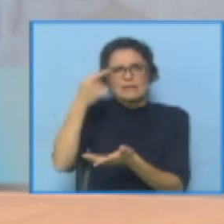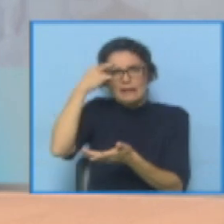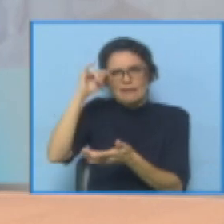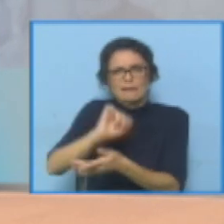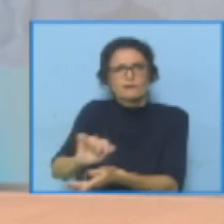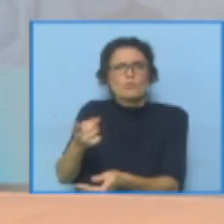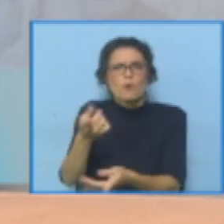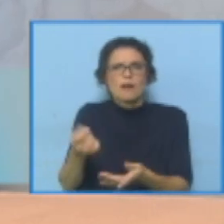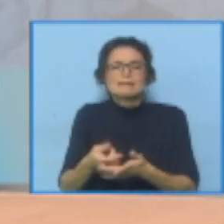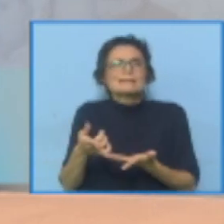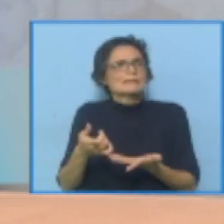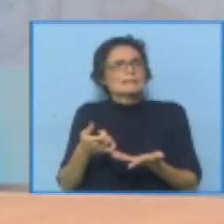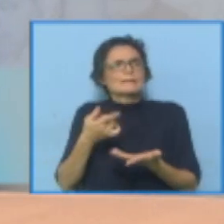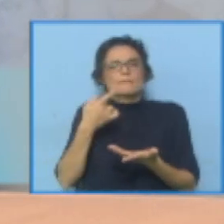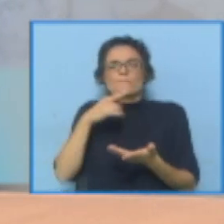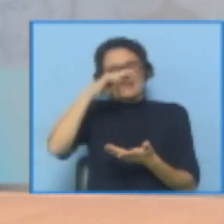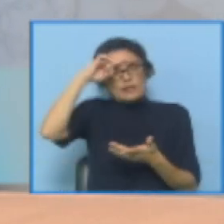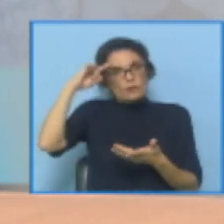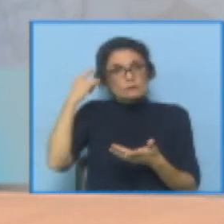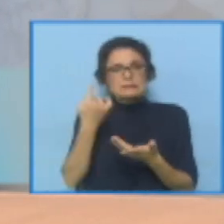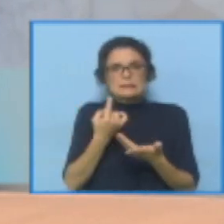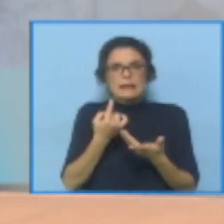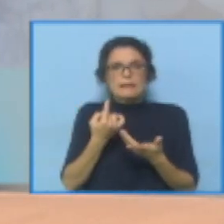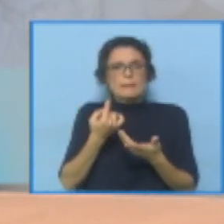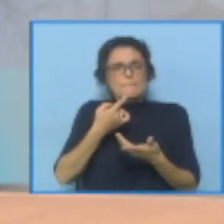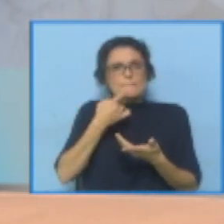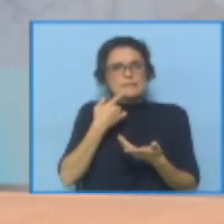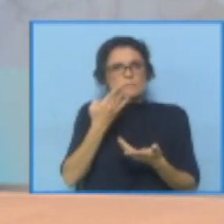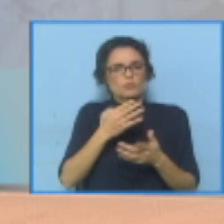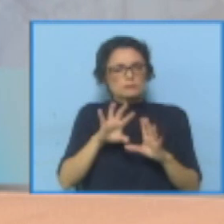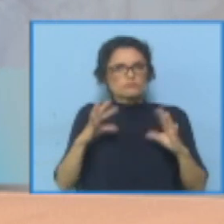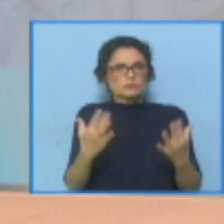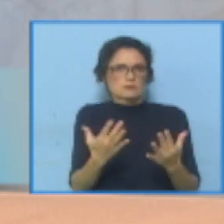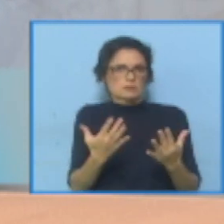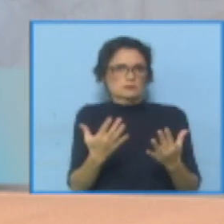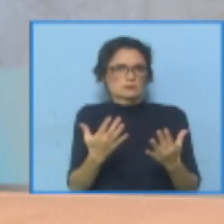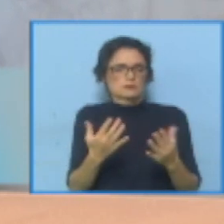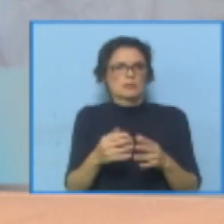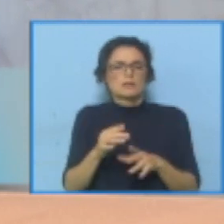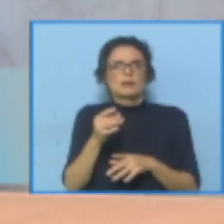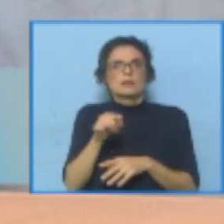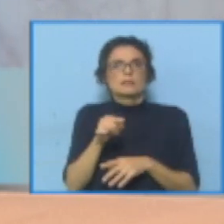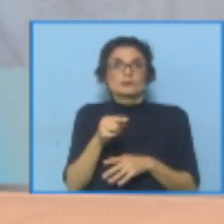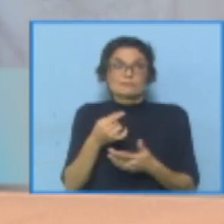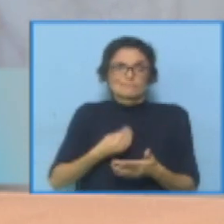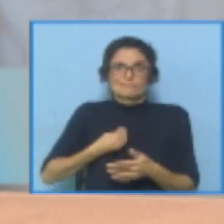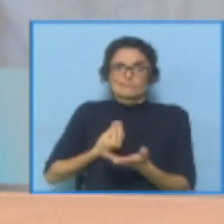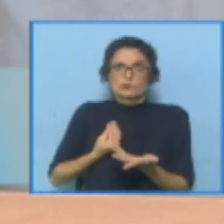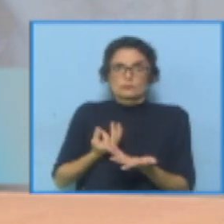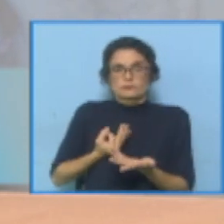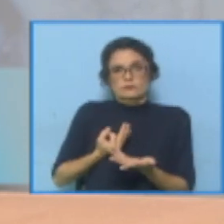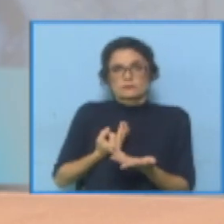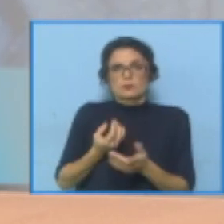abstrair-se e em ter uma outra visão dos direitos. E isto preocupa-nos. Preocupa-nos porquê? Porque um dos